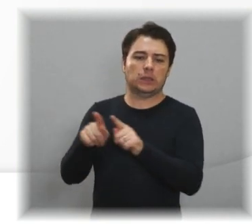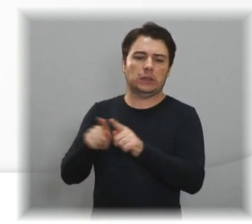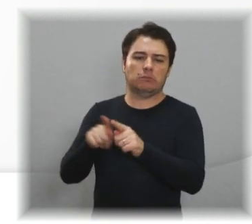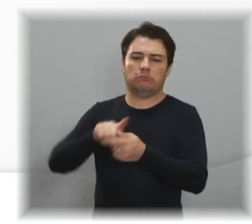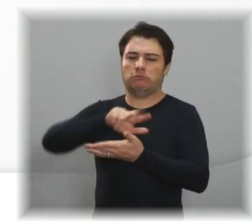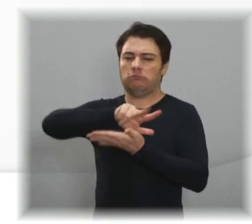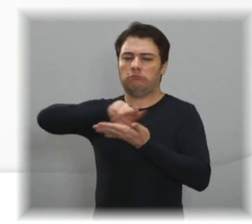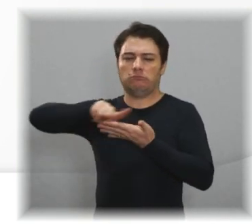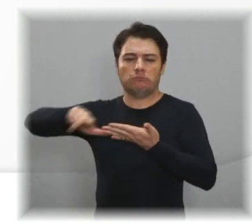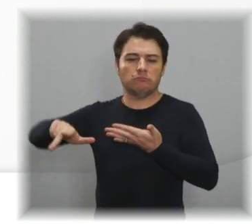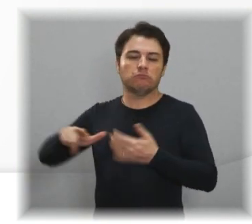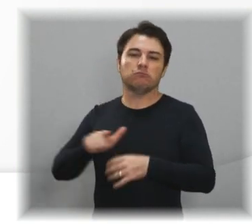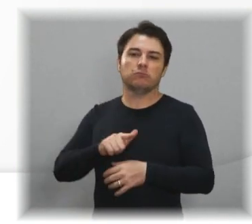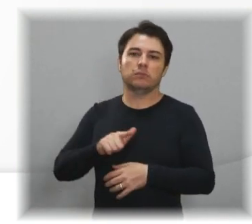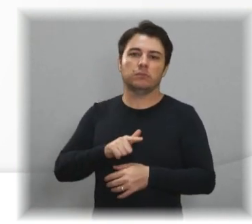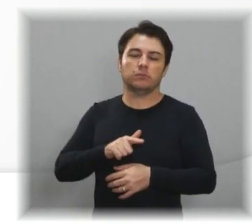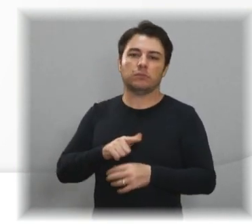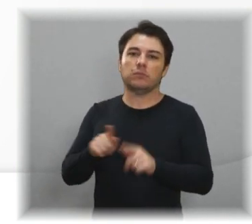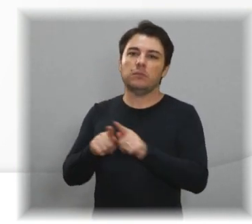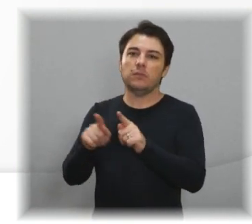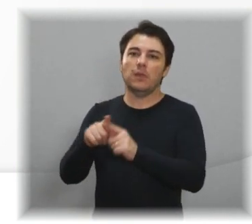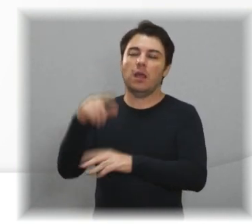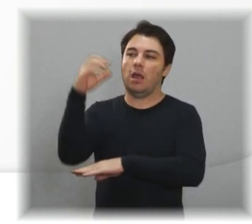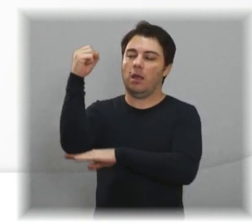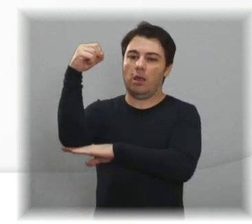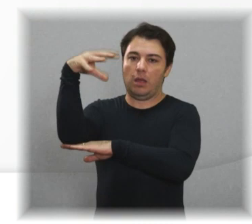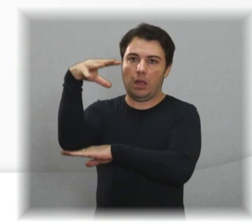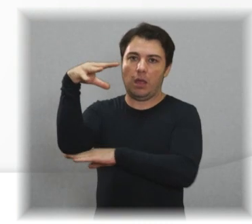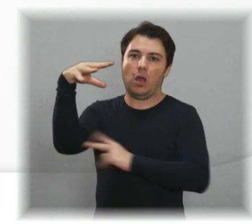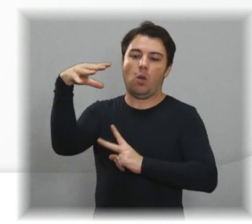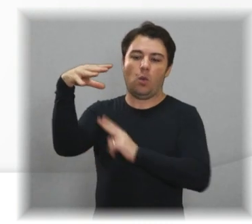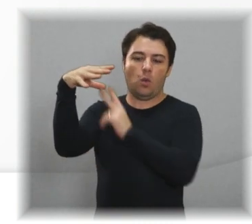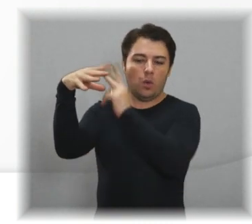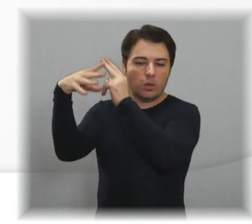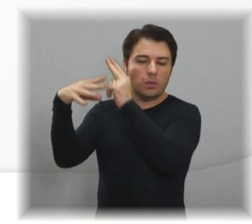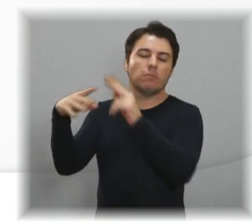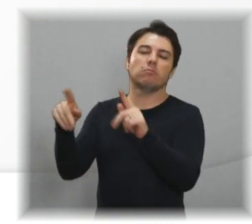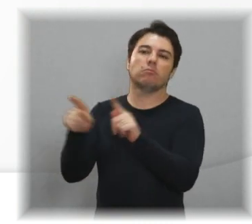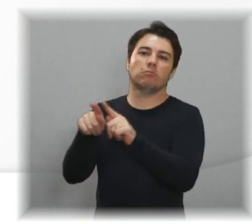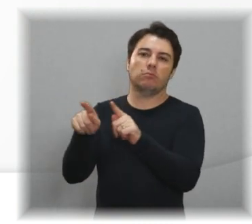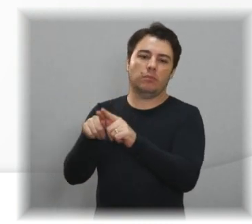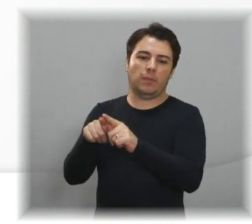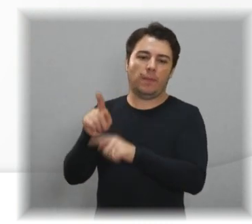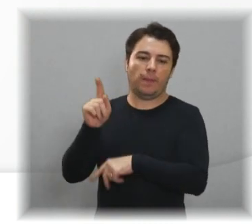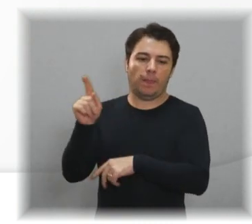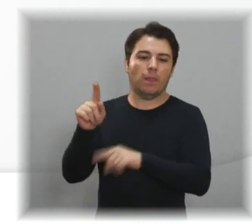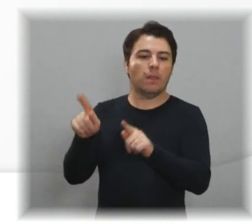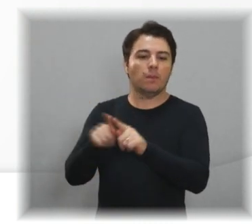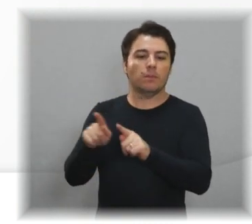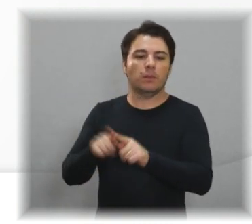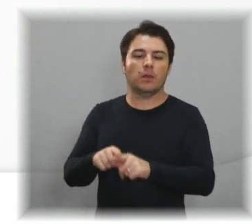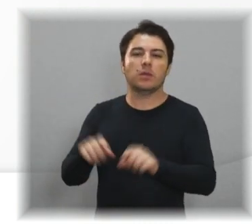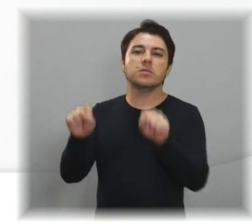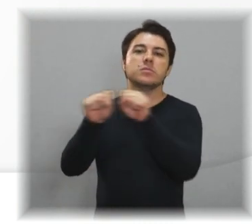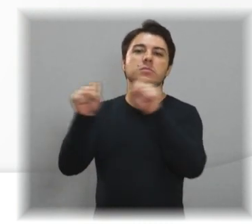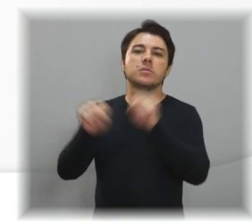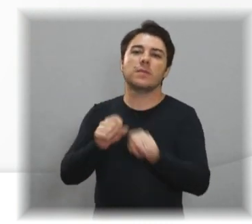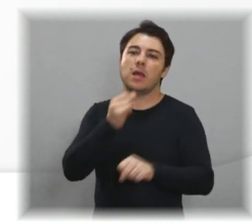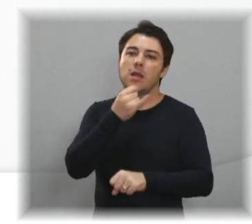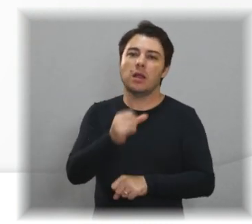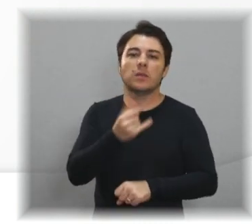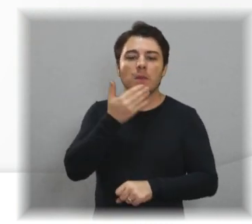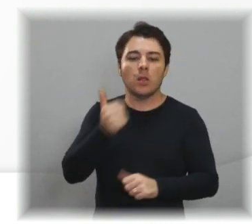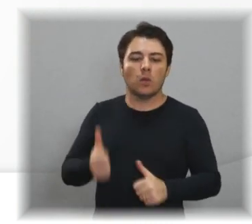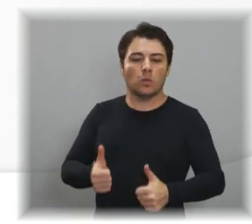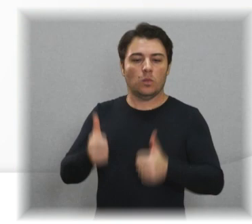cruzeta é a poda de árvore também tá aqui 10 milhões melhoramento do sistema elétrico aqui já eh